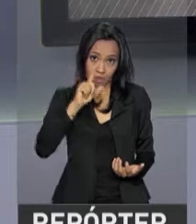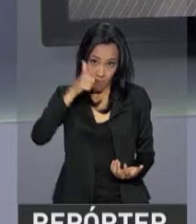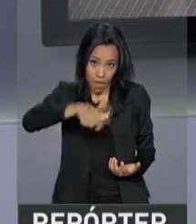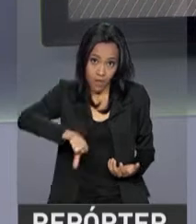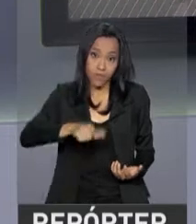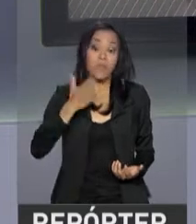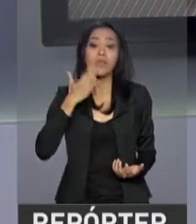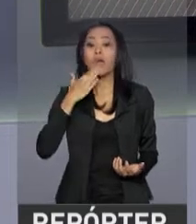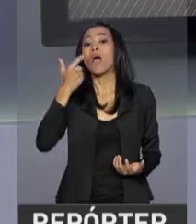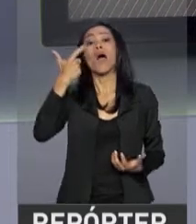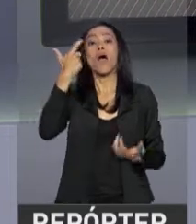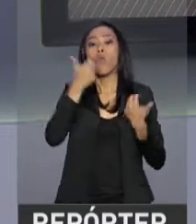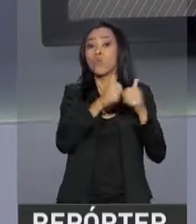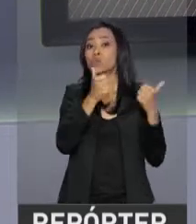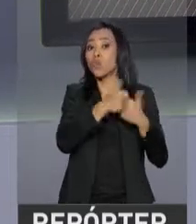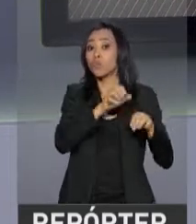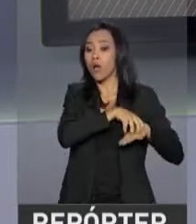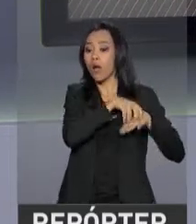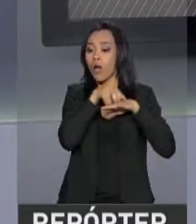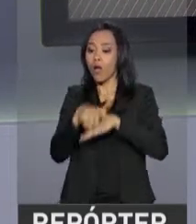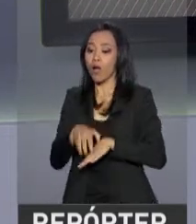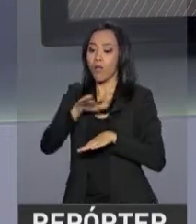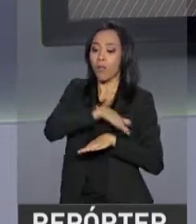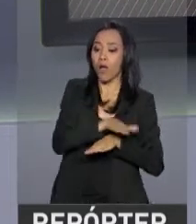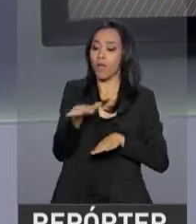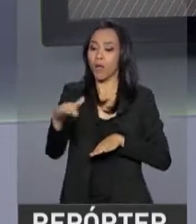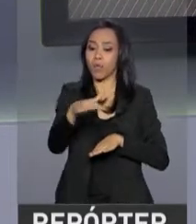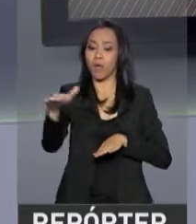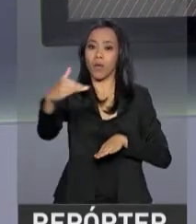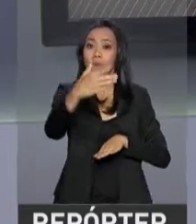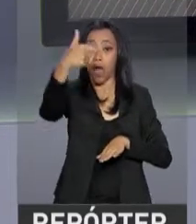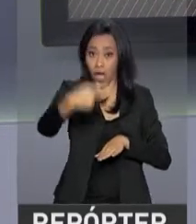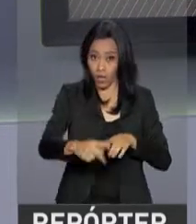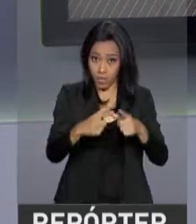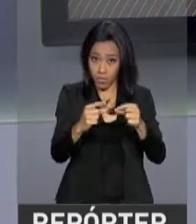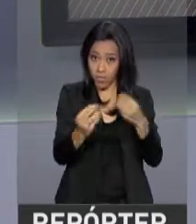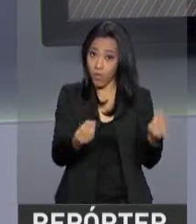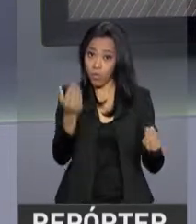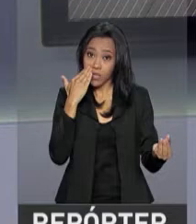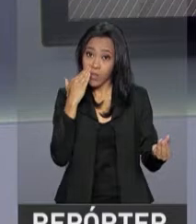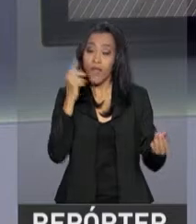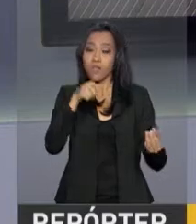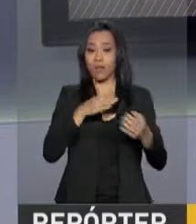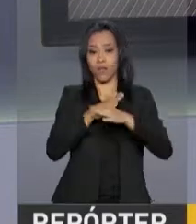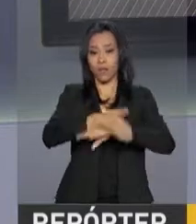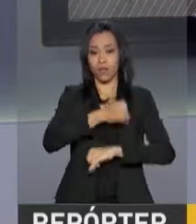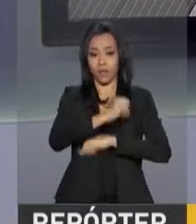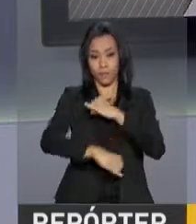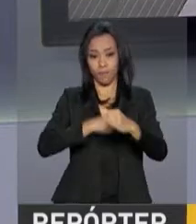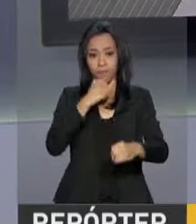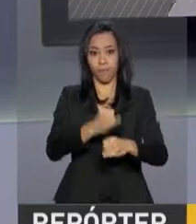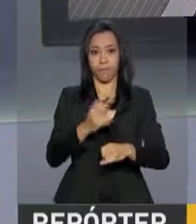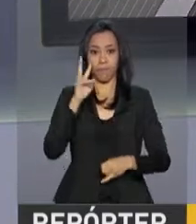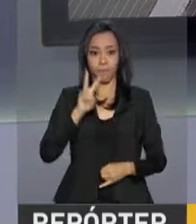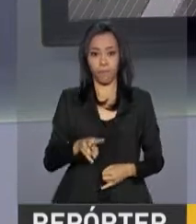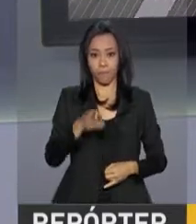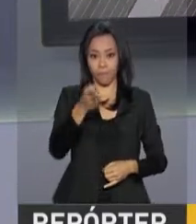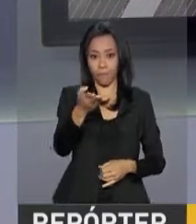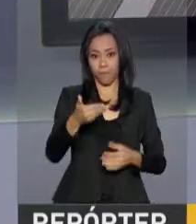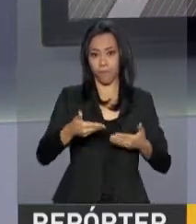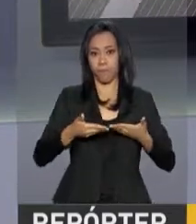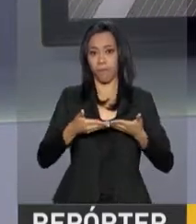do ônibus que está recebendo e reciclando materiais eletrônicos em brasília basta acessar o site do ministério da ciência tecnologia